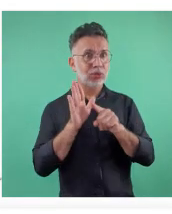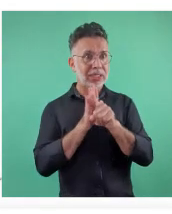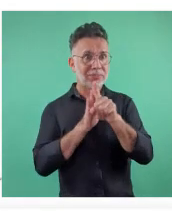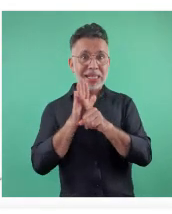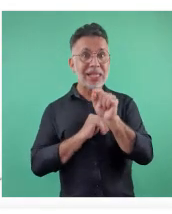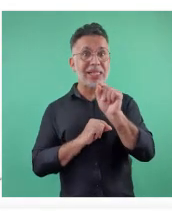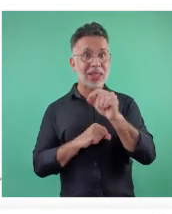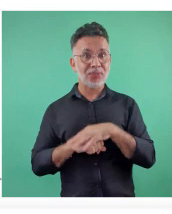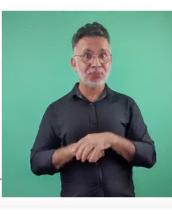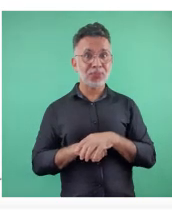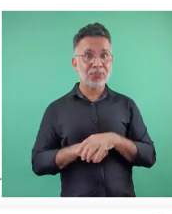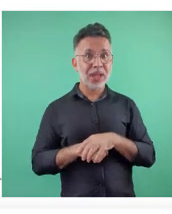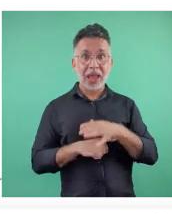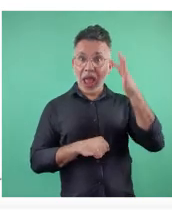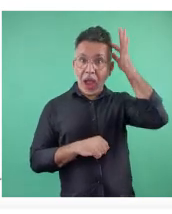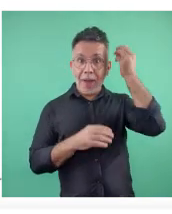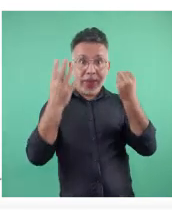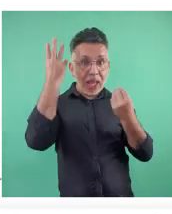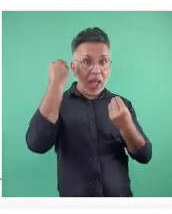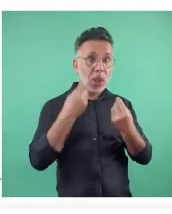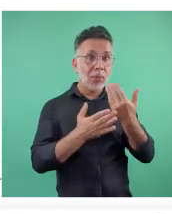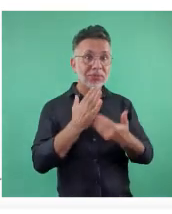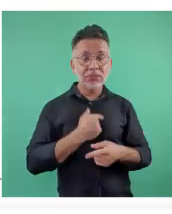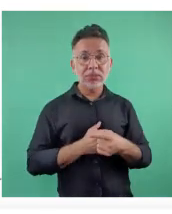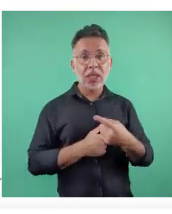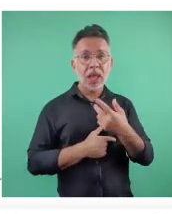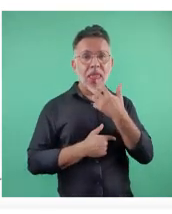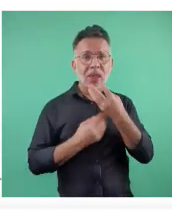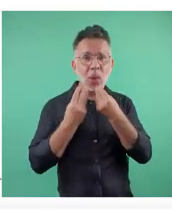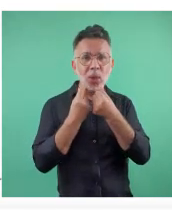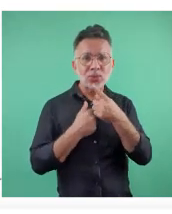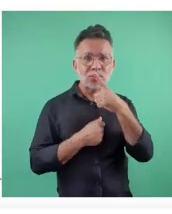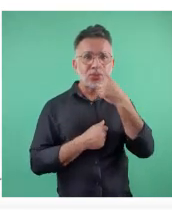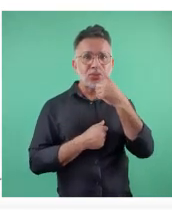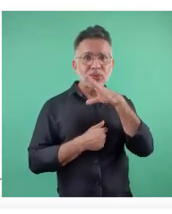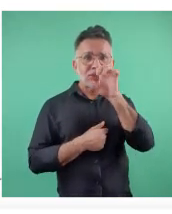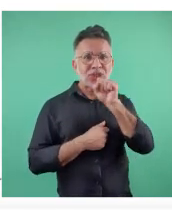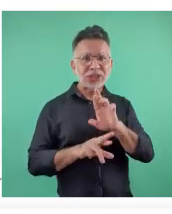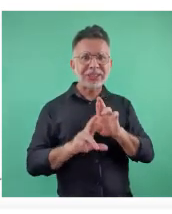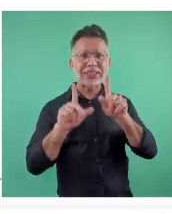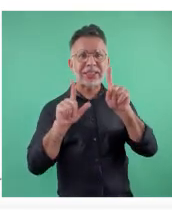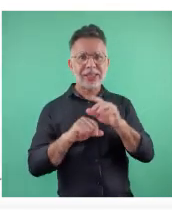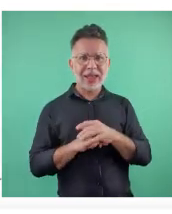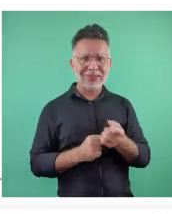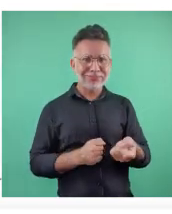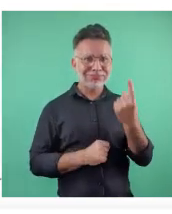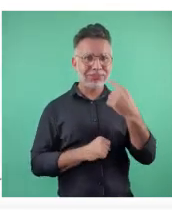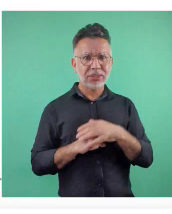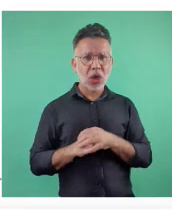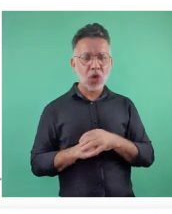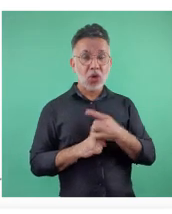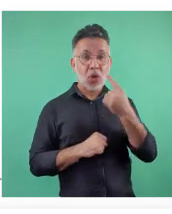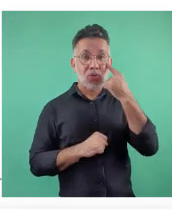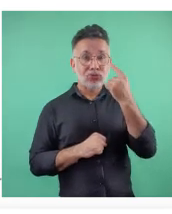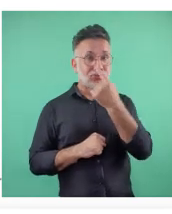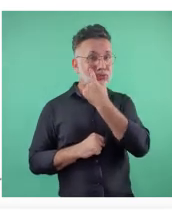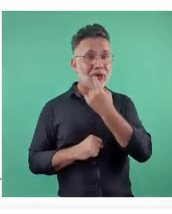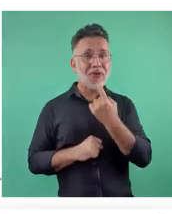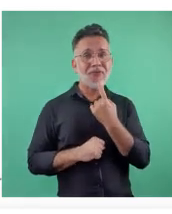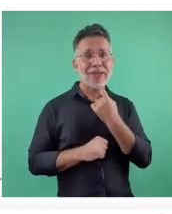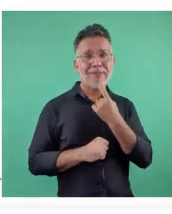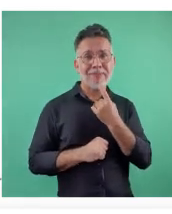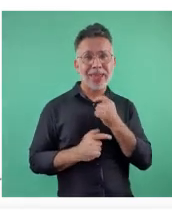mais incomuns, mas que também têm aparecido muito nas pesquisas, é a perda de cabelo, gostos e cheiros